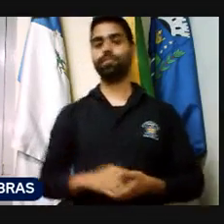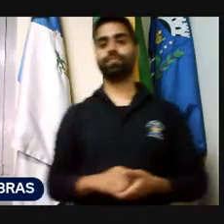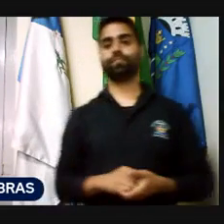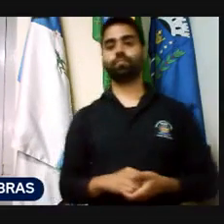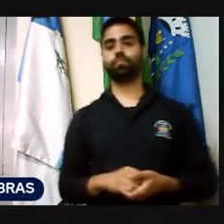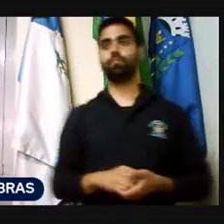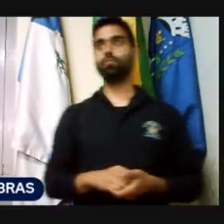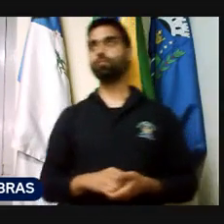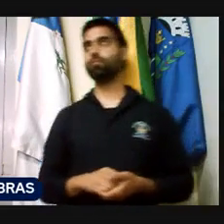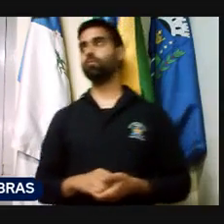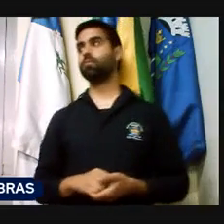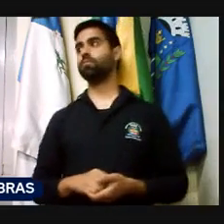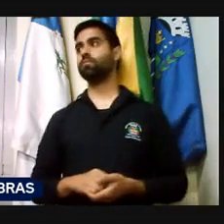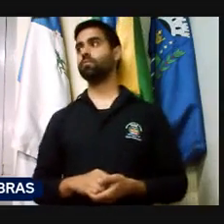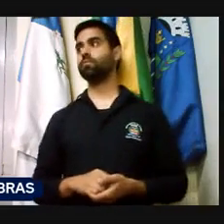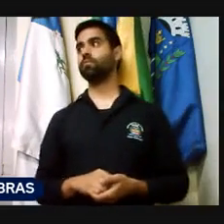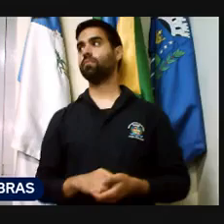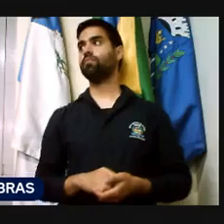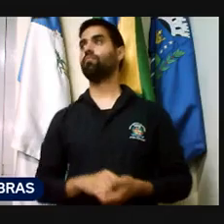apresentou